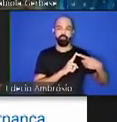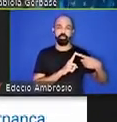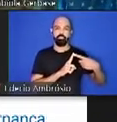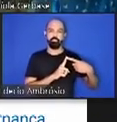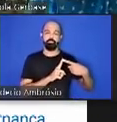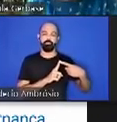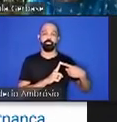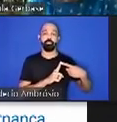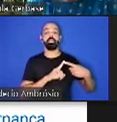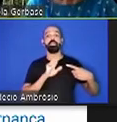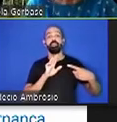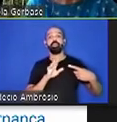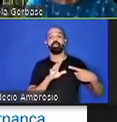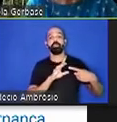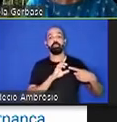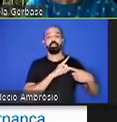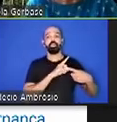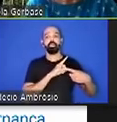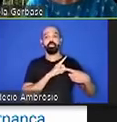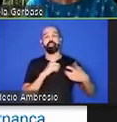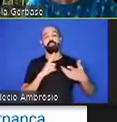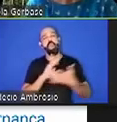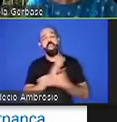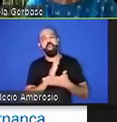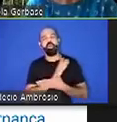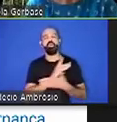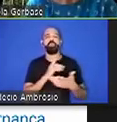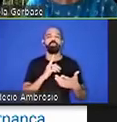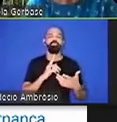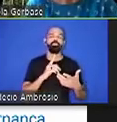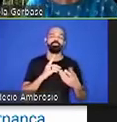mas todo, e tivemos algumas questões com